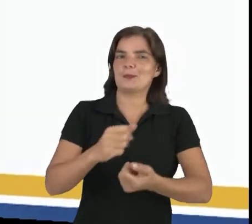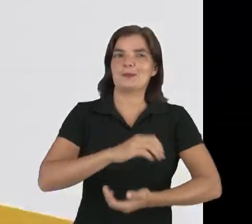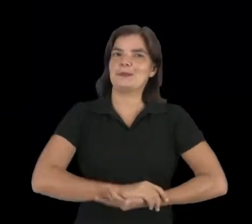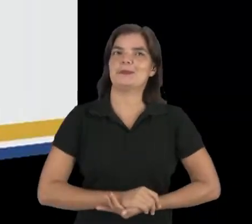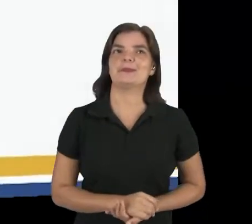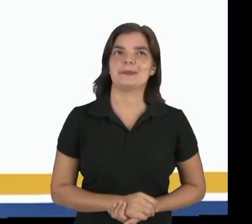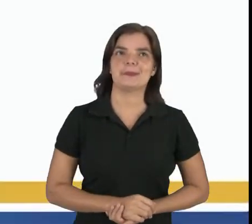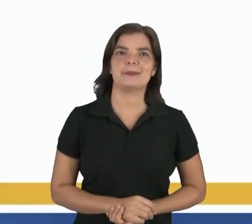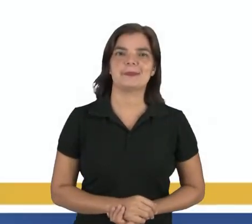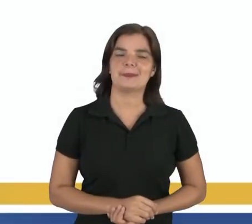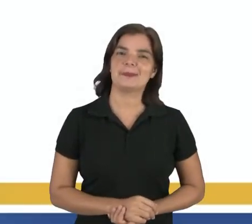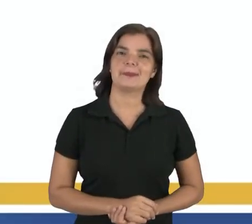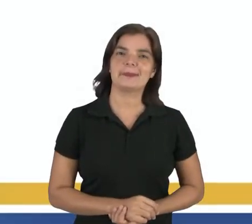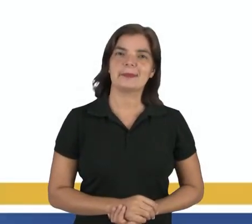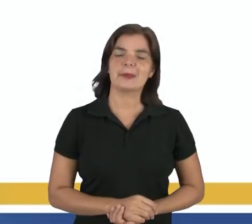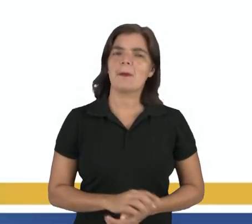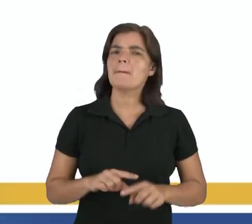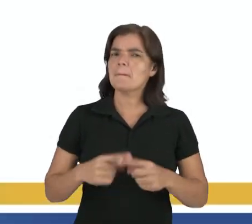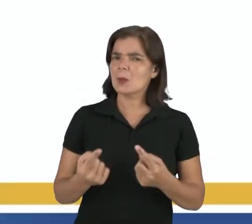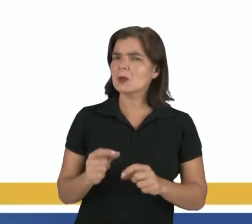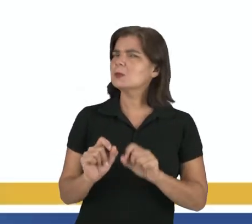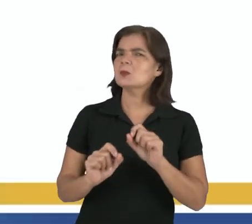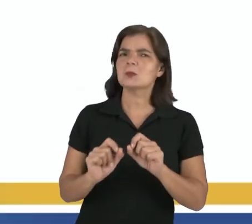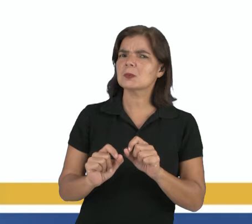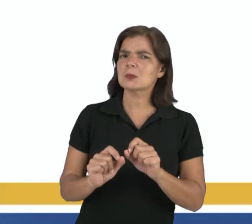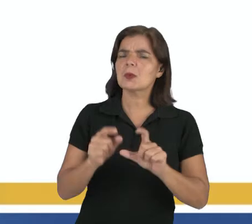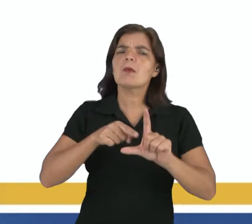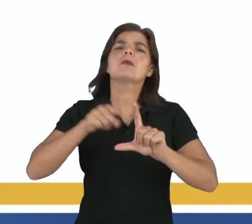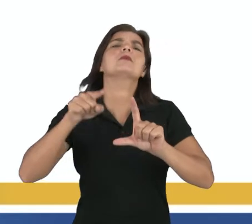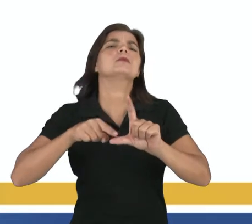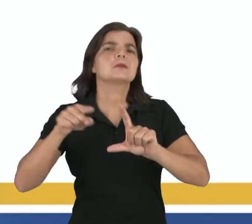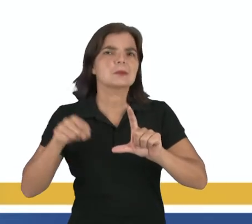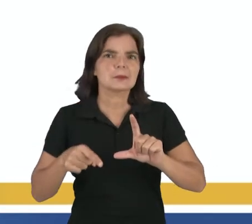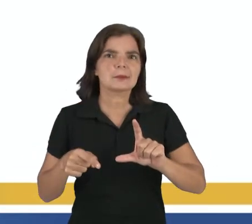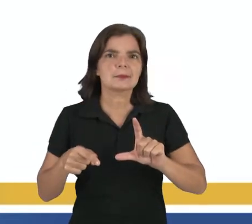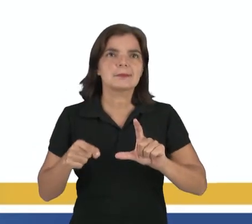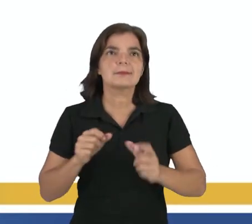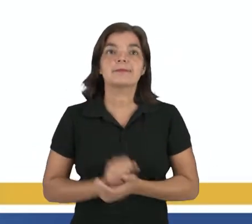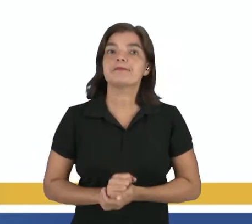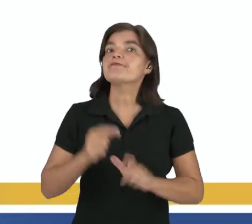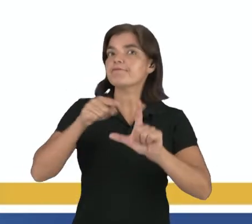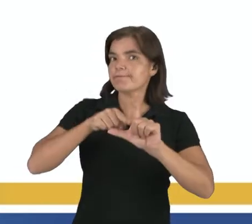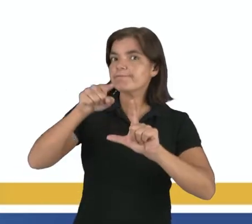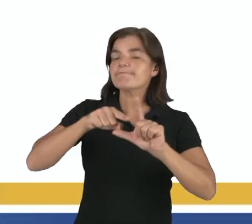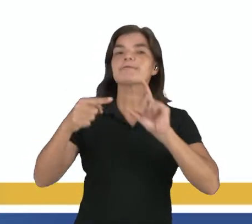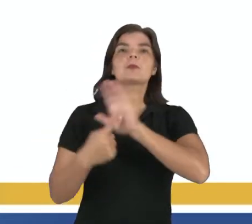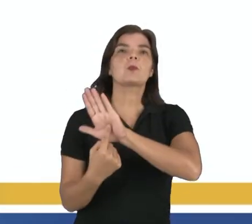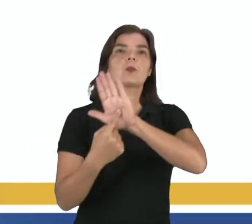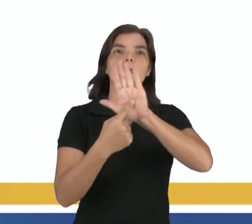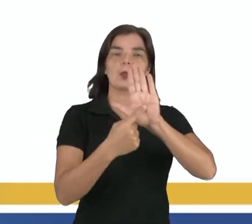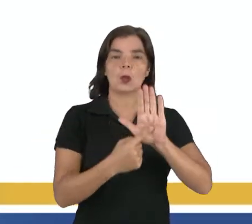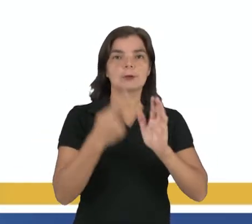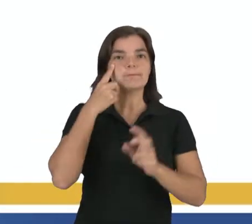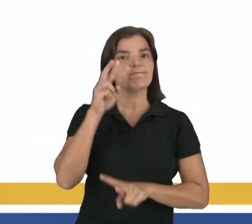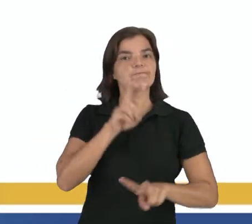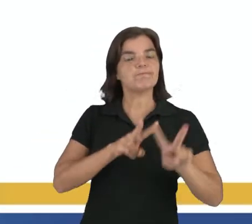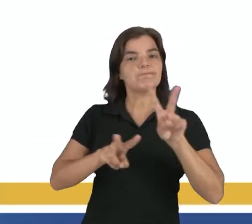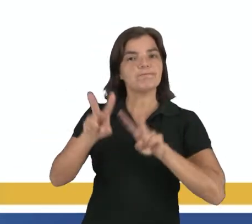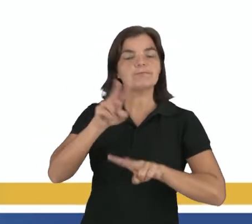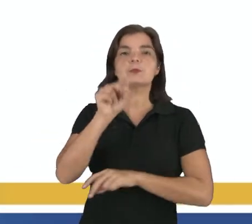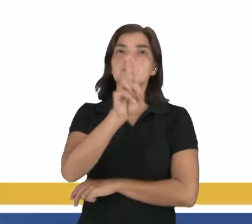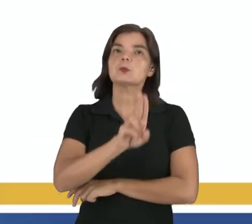eles. Mas, na verdade, o que são gráficos? Gráficos são representações